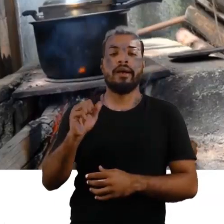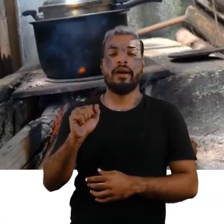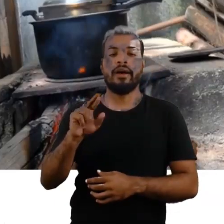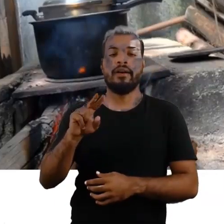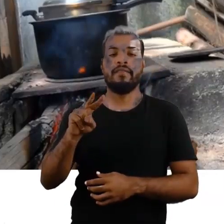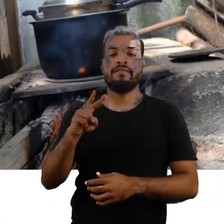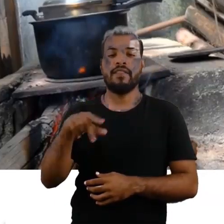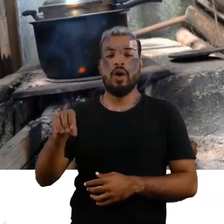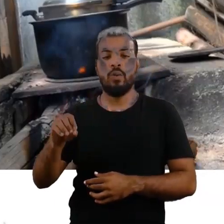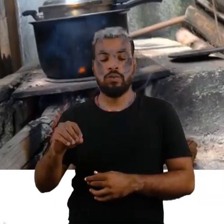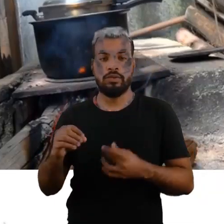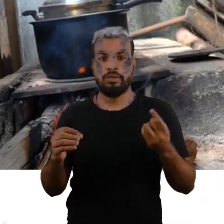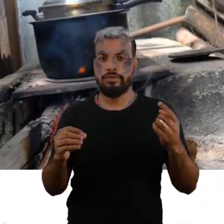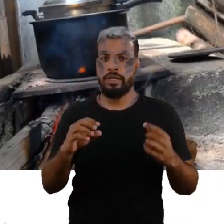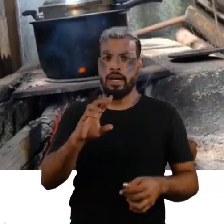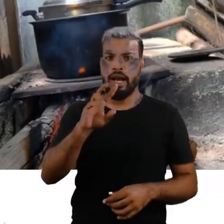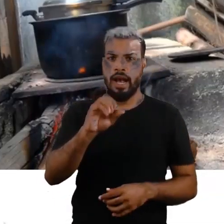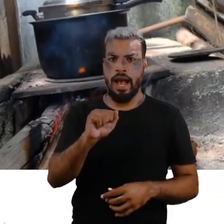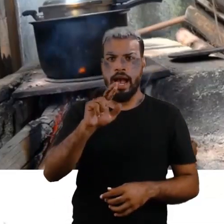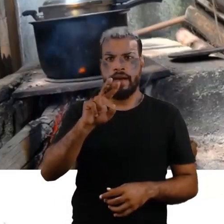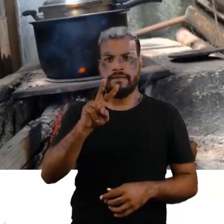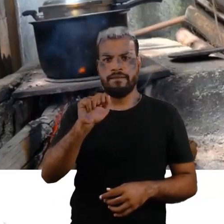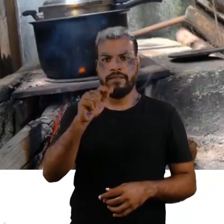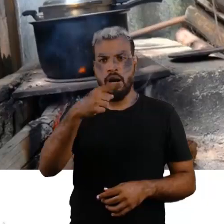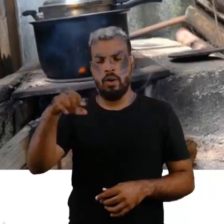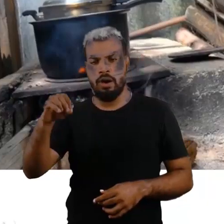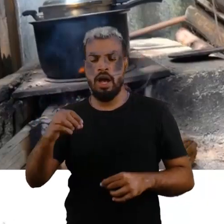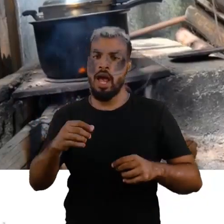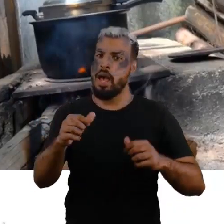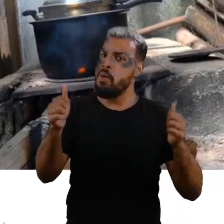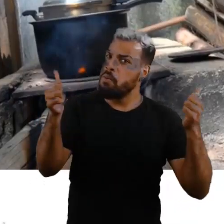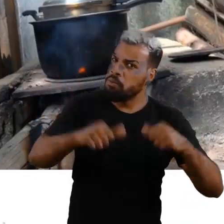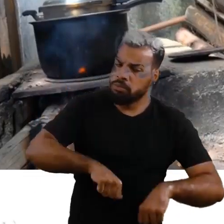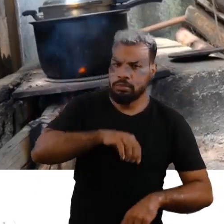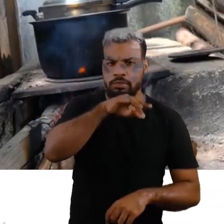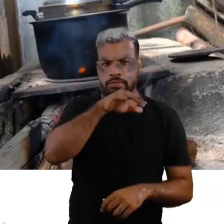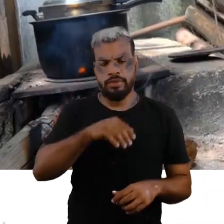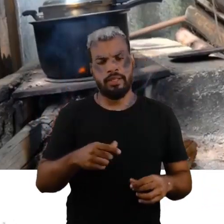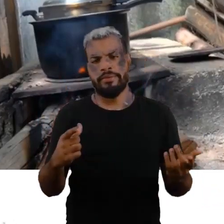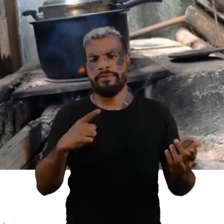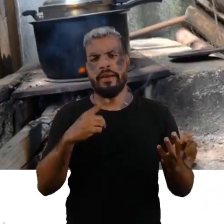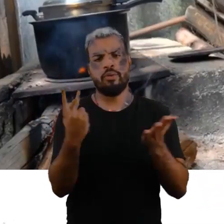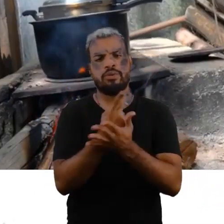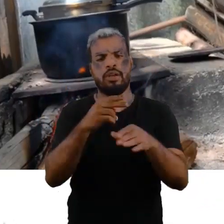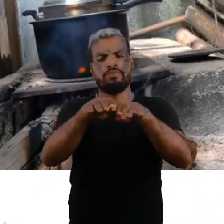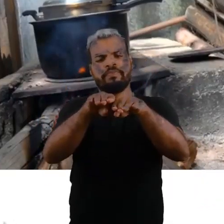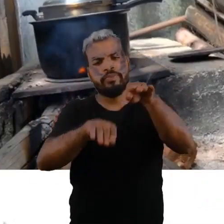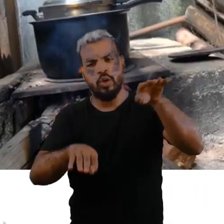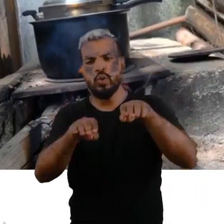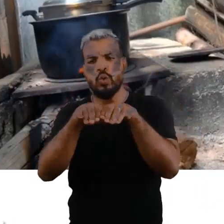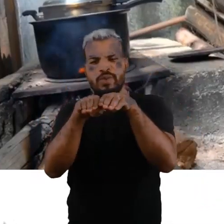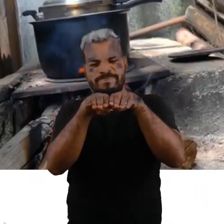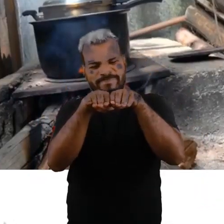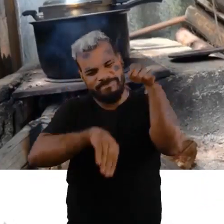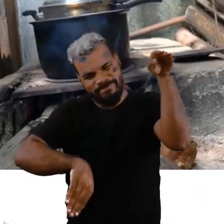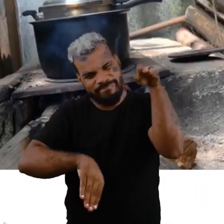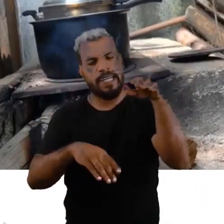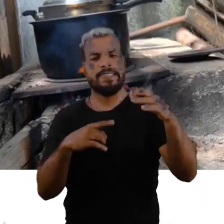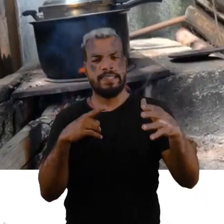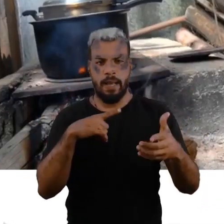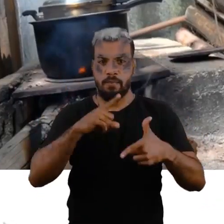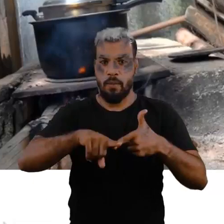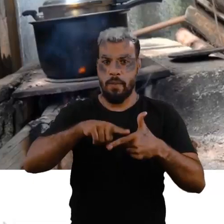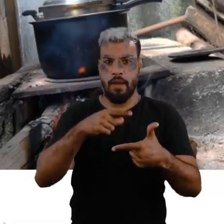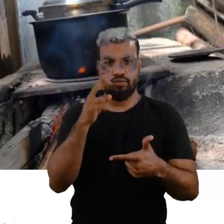muito, muito maléfico que pode gerar, muita desigualdade, muitos problemas que a gente já